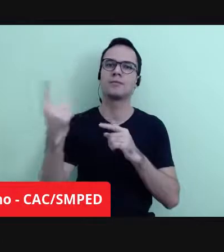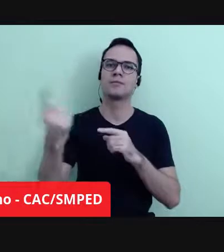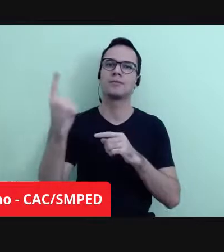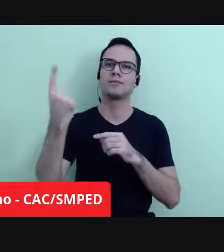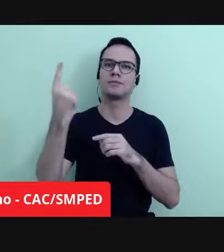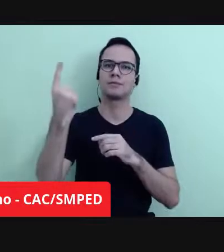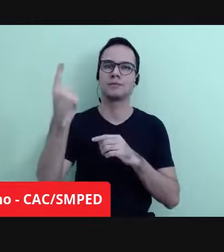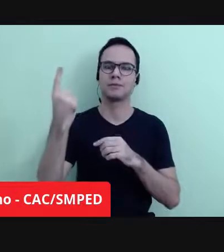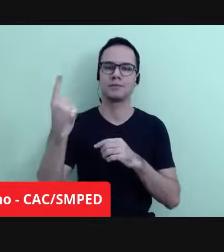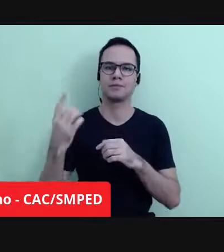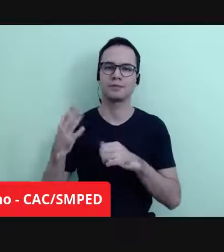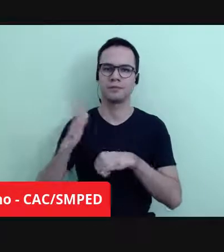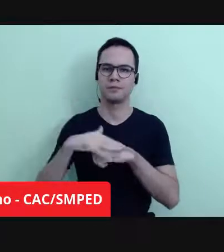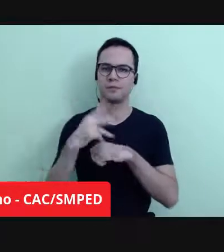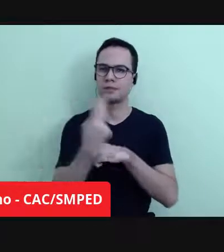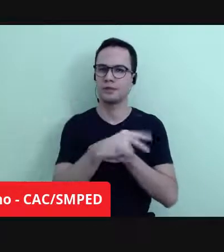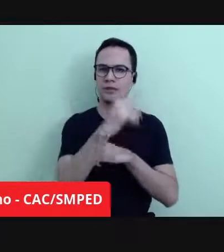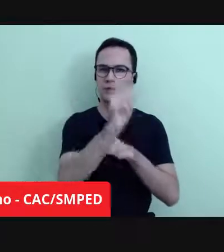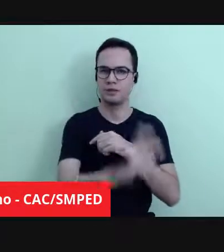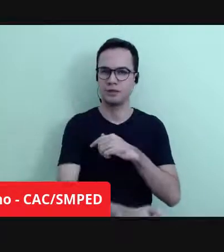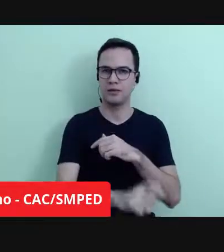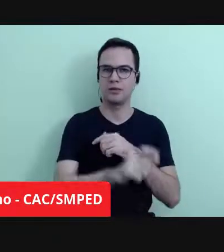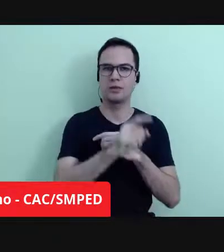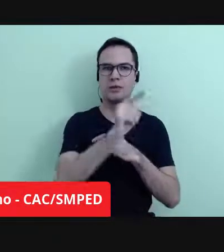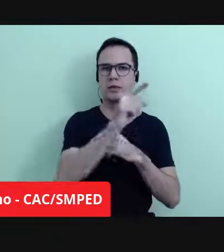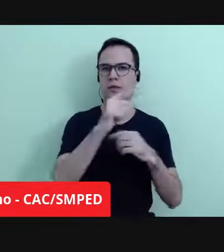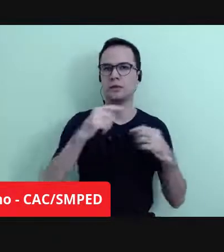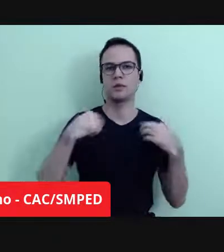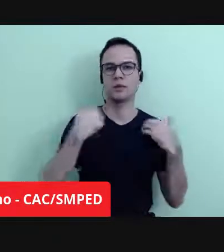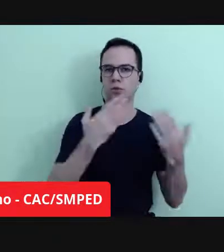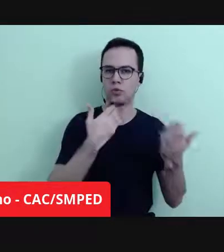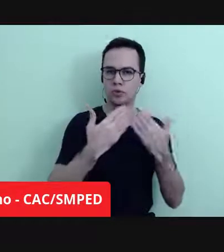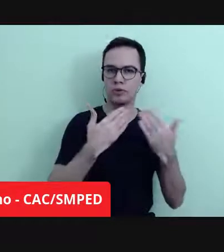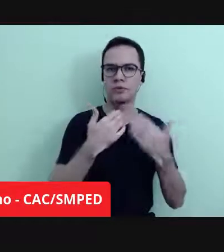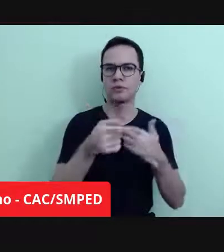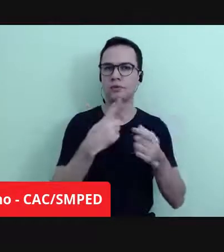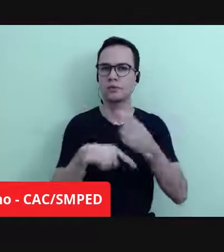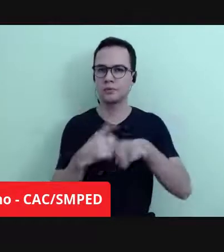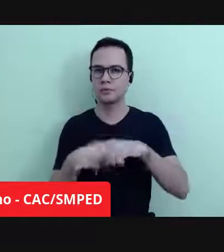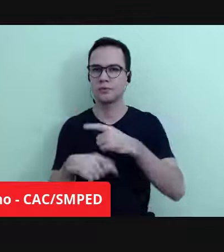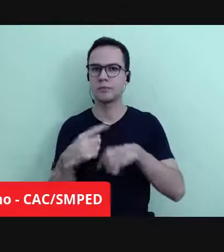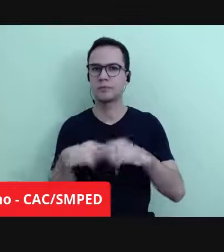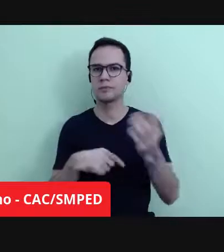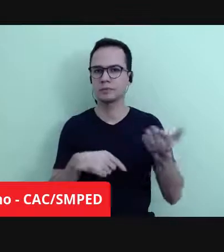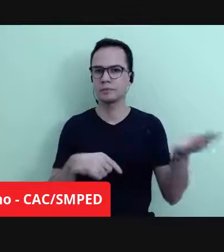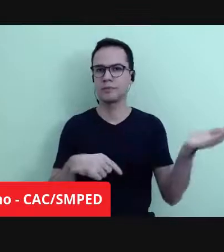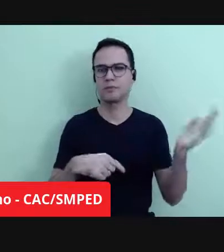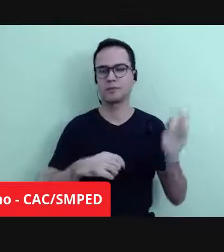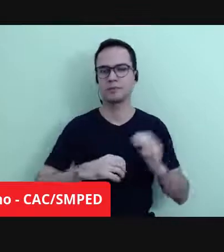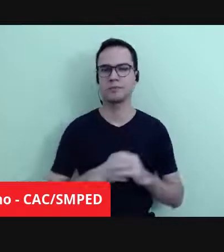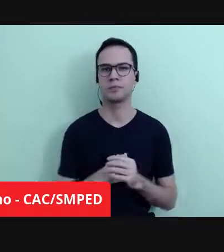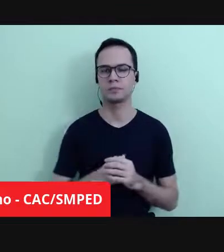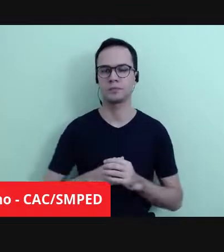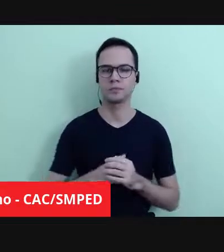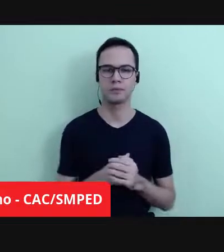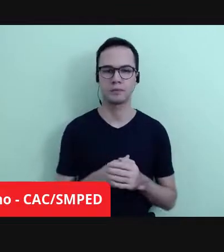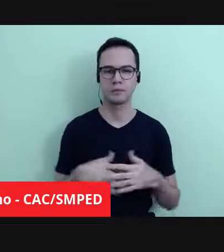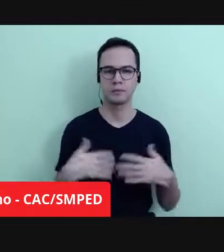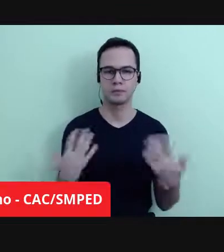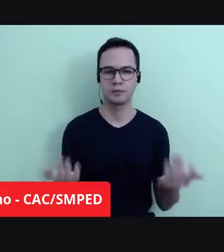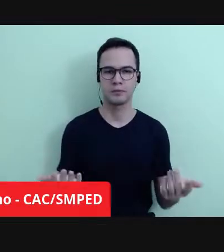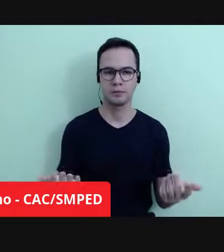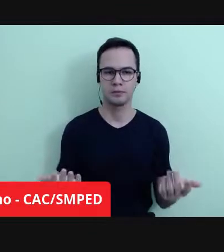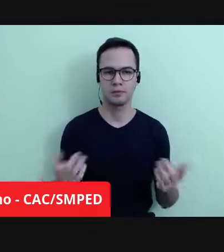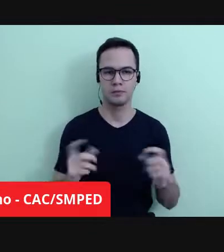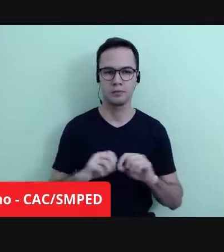protagonizadas por pessoas cujos corpos podem se comunicar e se relacionar. São dissidentes. Então, esse.